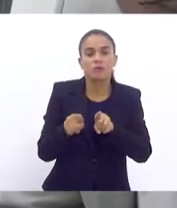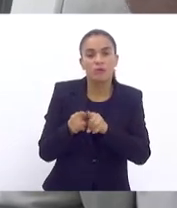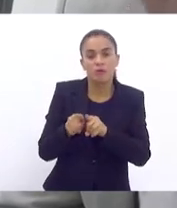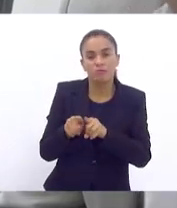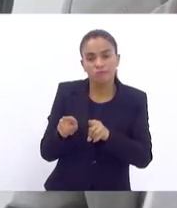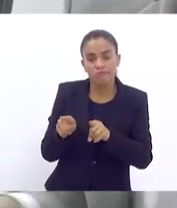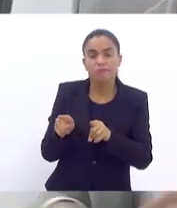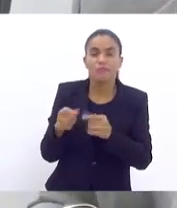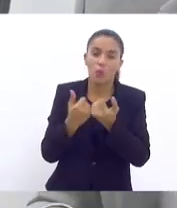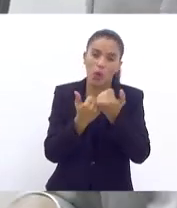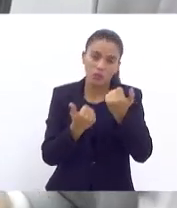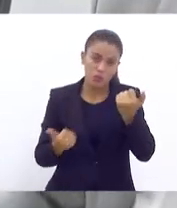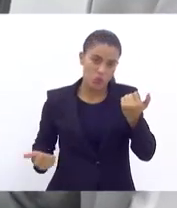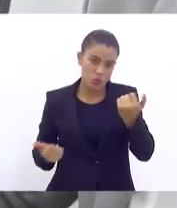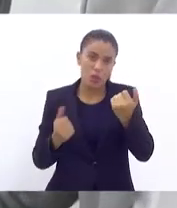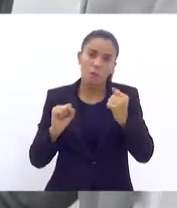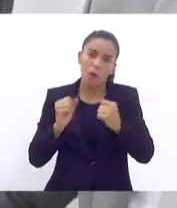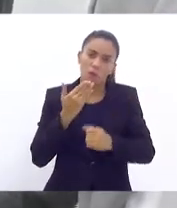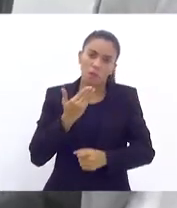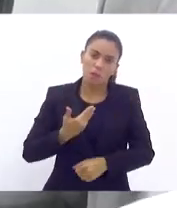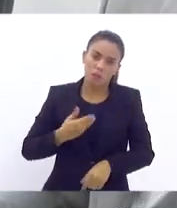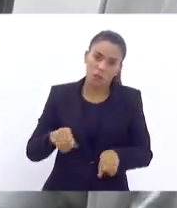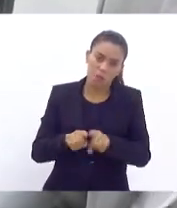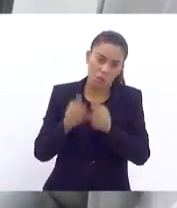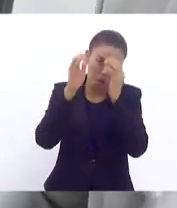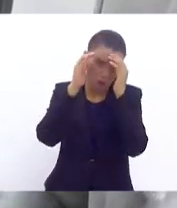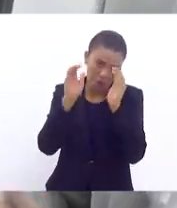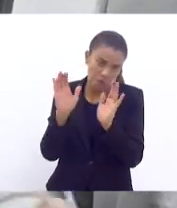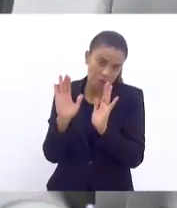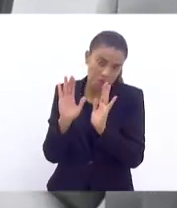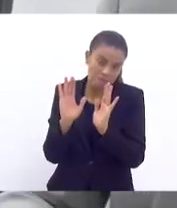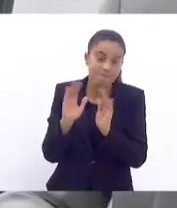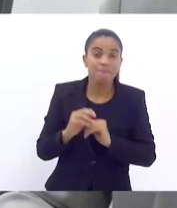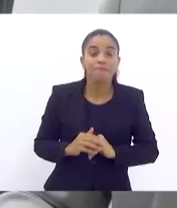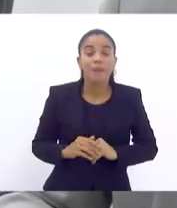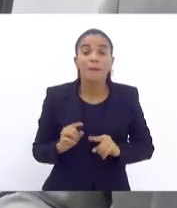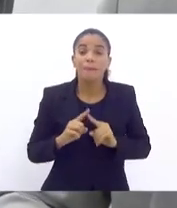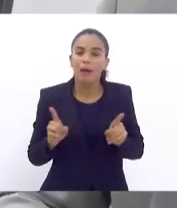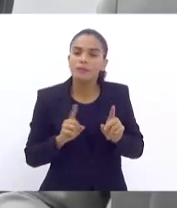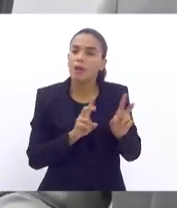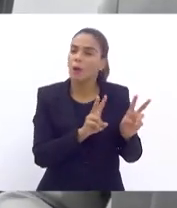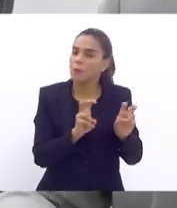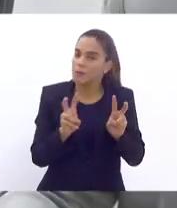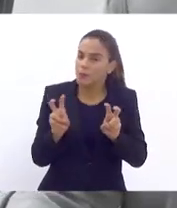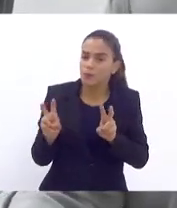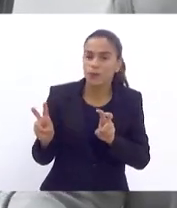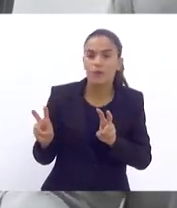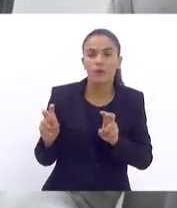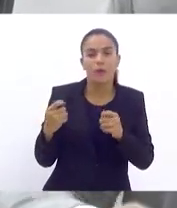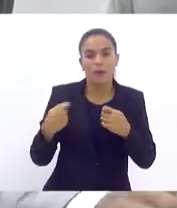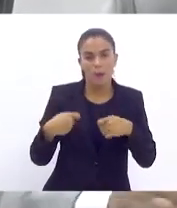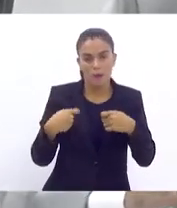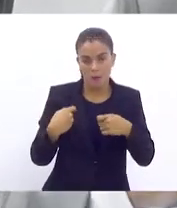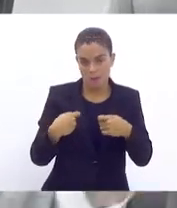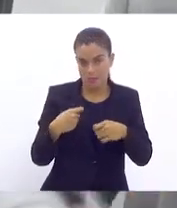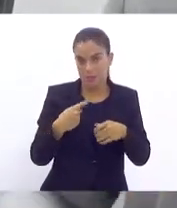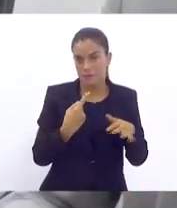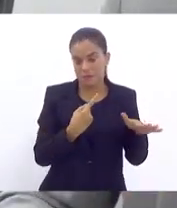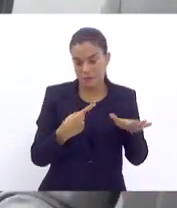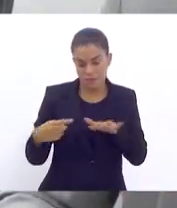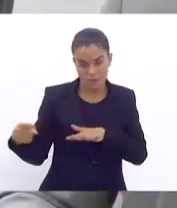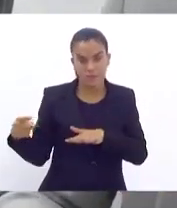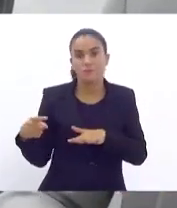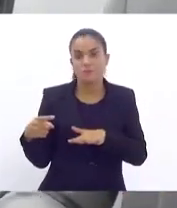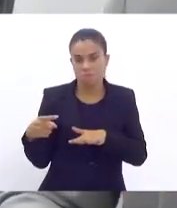até por Assessoria o pedido eu tenho respeitado agora é um dos motivos que eu que eu preciso na próxima na próxima semana